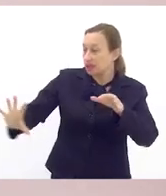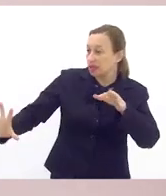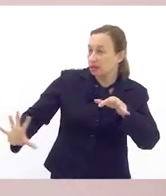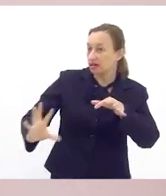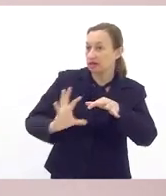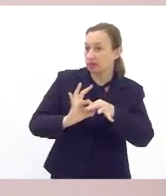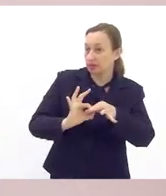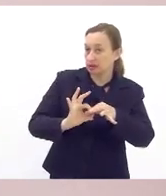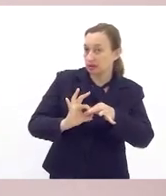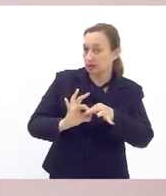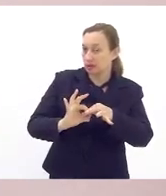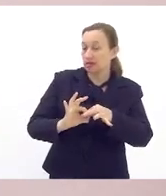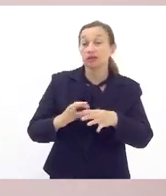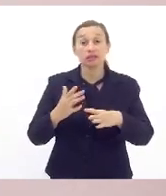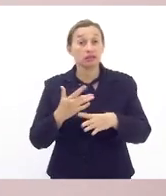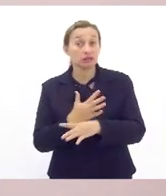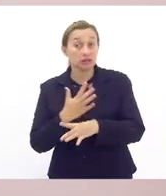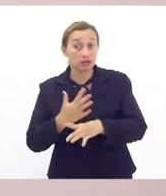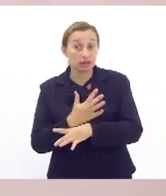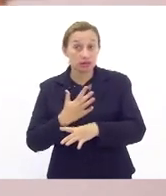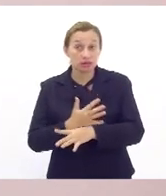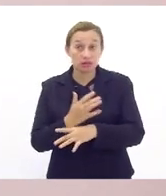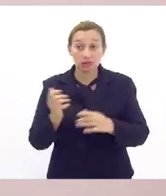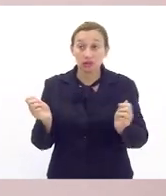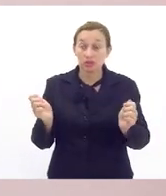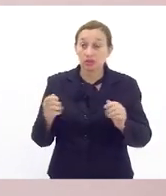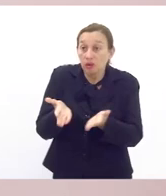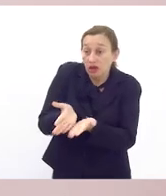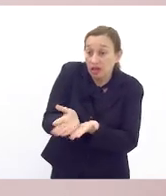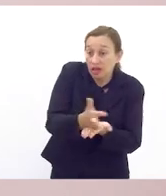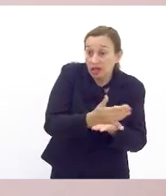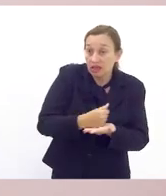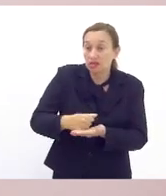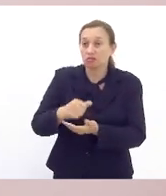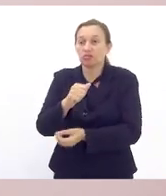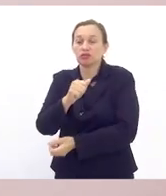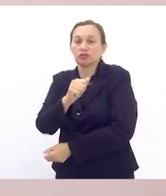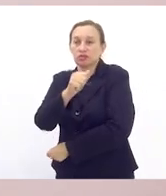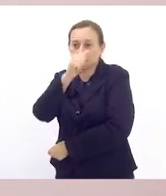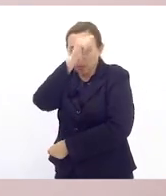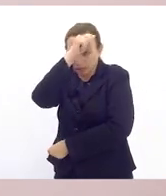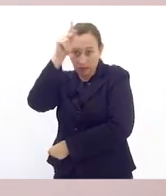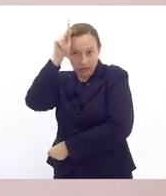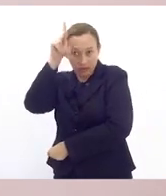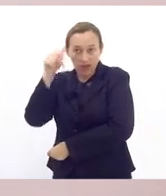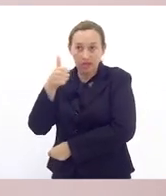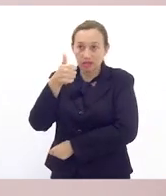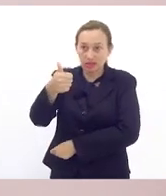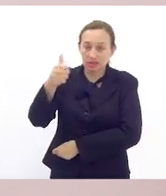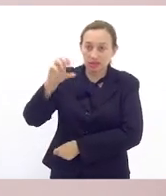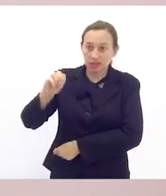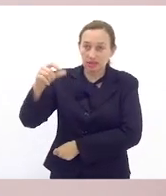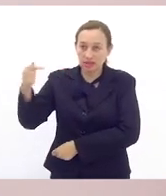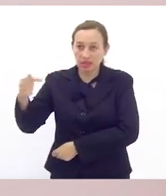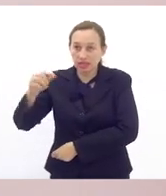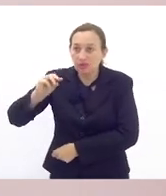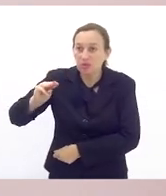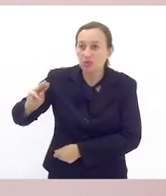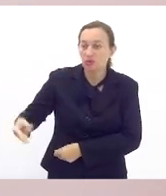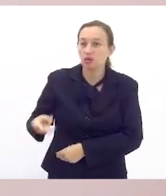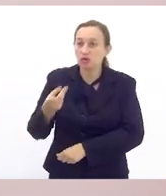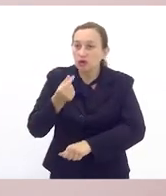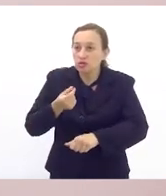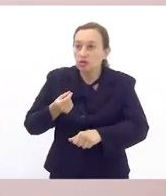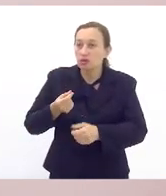Empresas na cidade assim aumentando arrecadação do município é um município que tem mais ou menos 107 milhões no seu orçamento